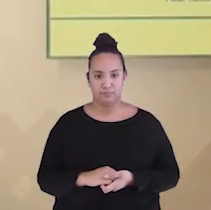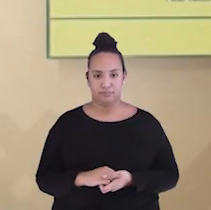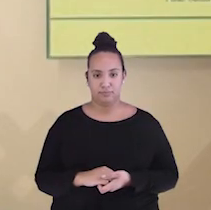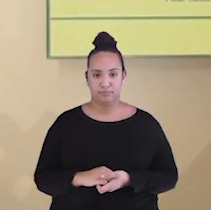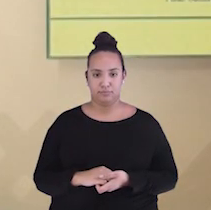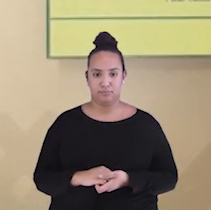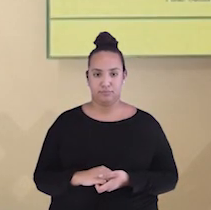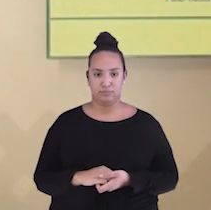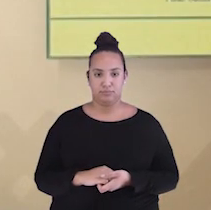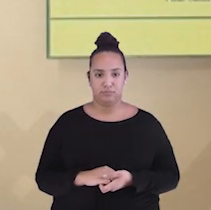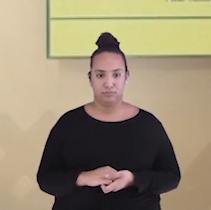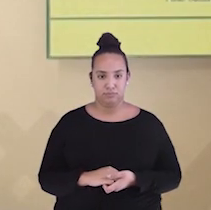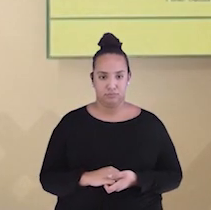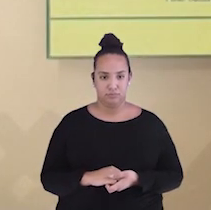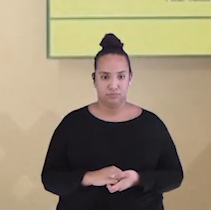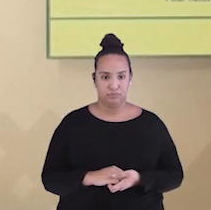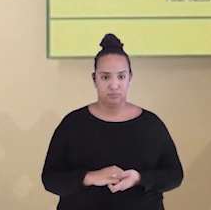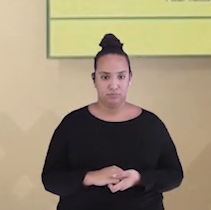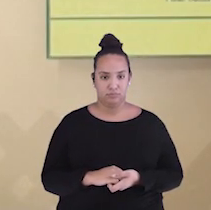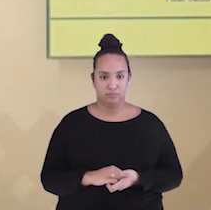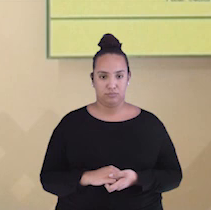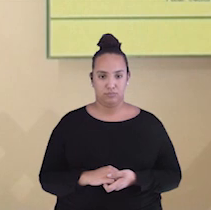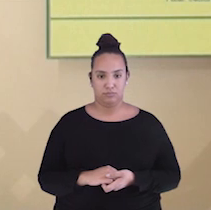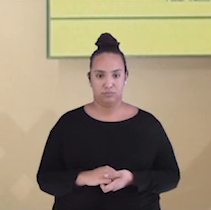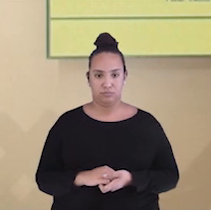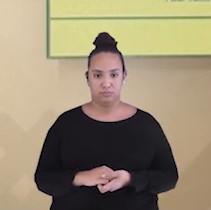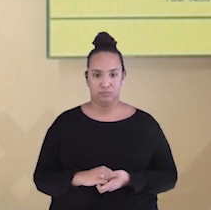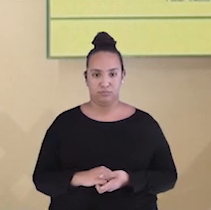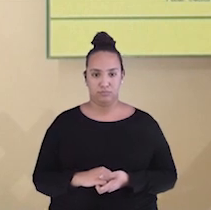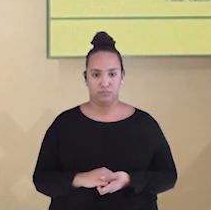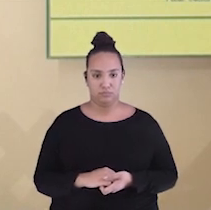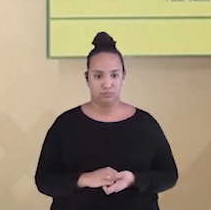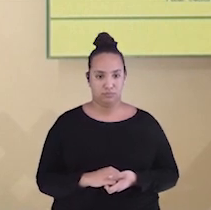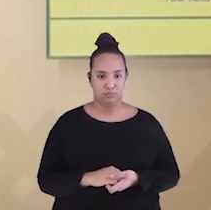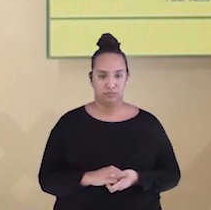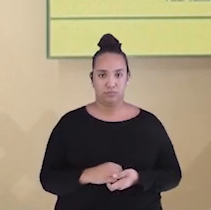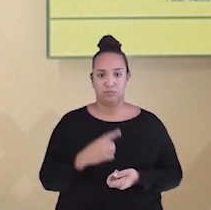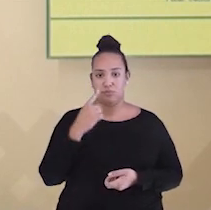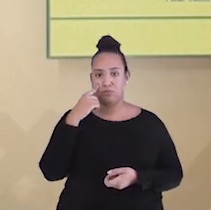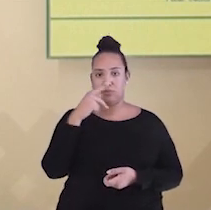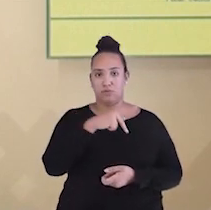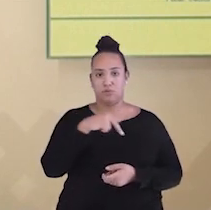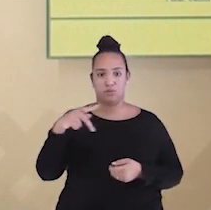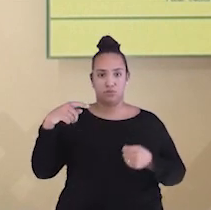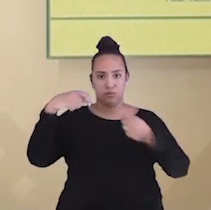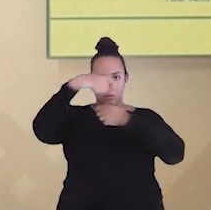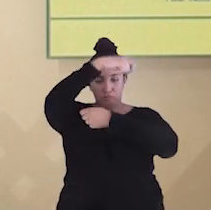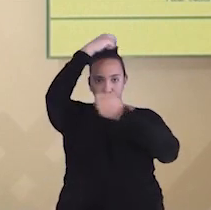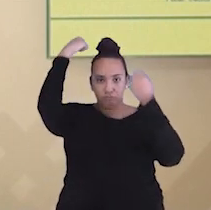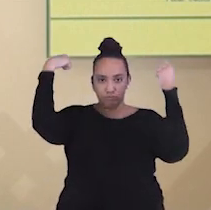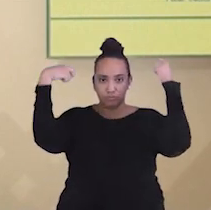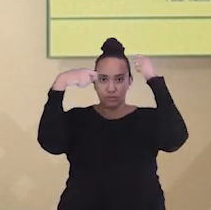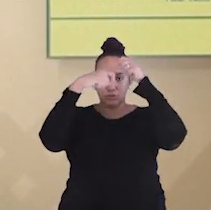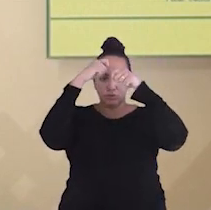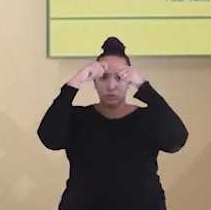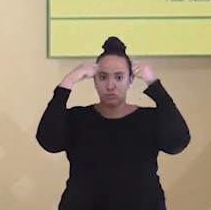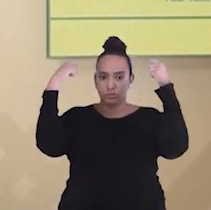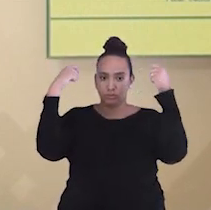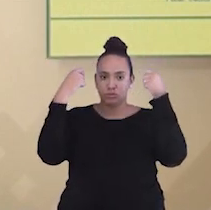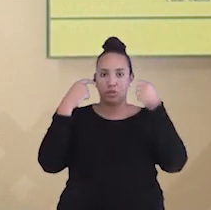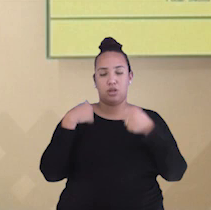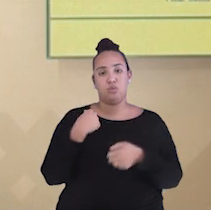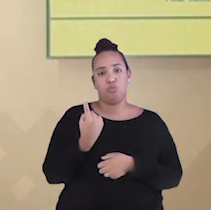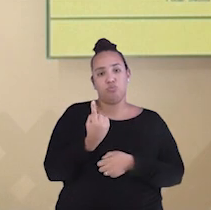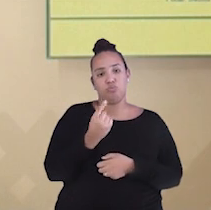Vou aguardar o professor e vocês também em casa. Ó, a professora deu duas voltinhas, eu dei uma só. Mas tá